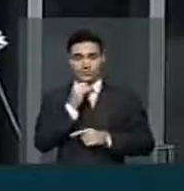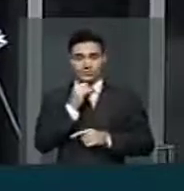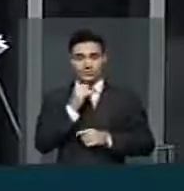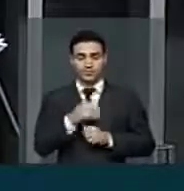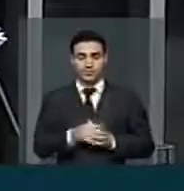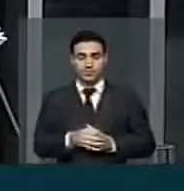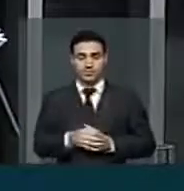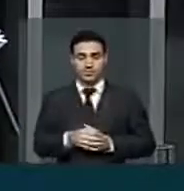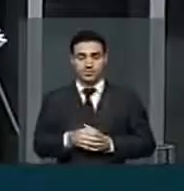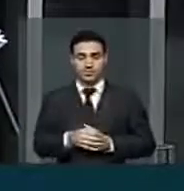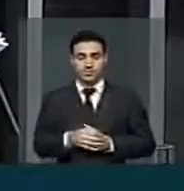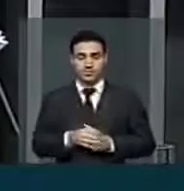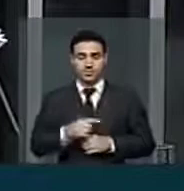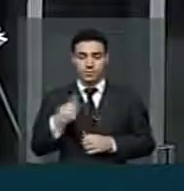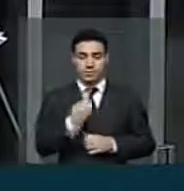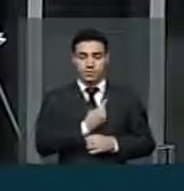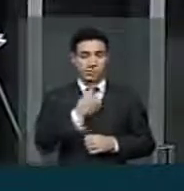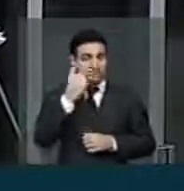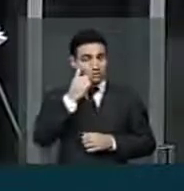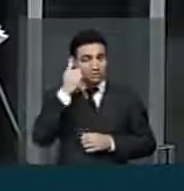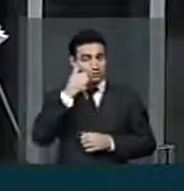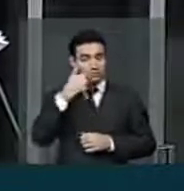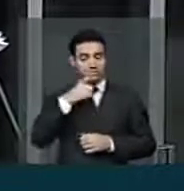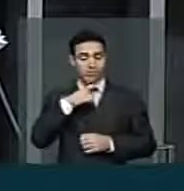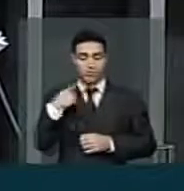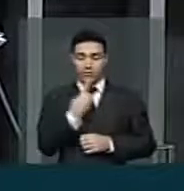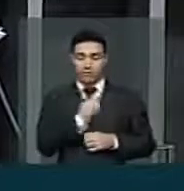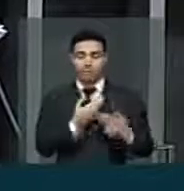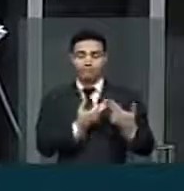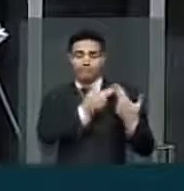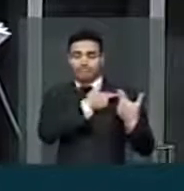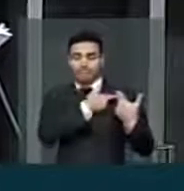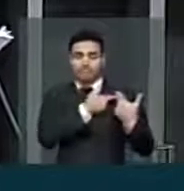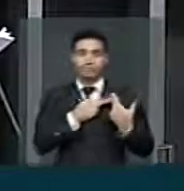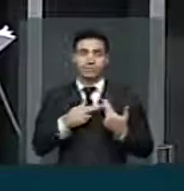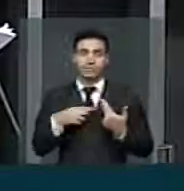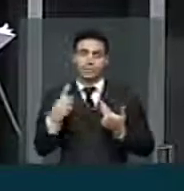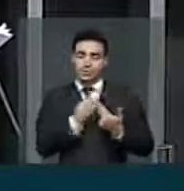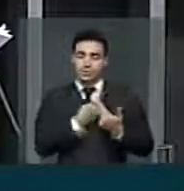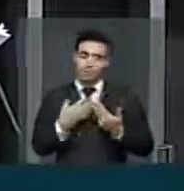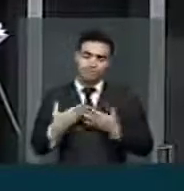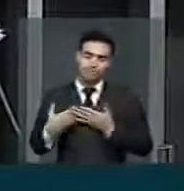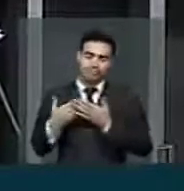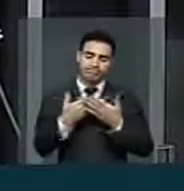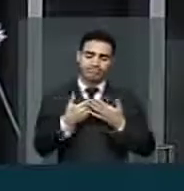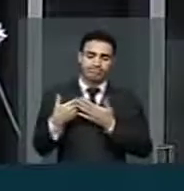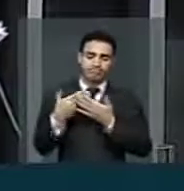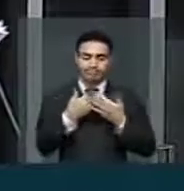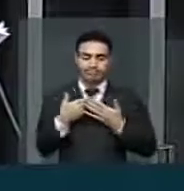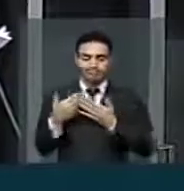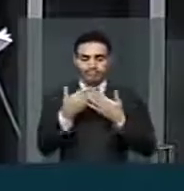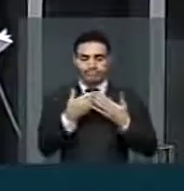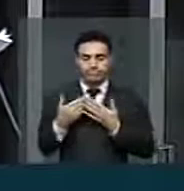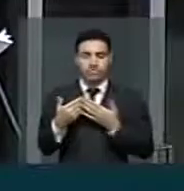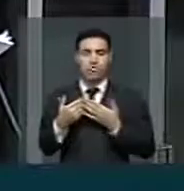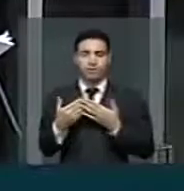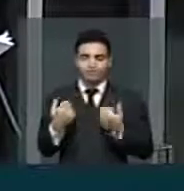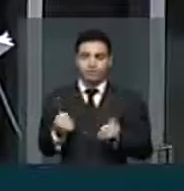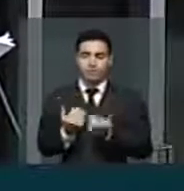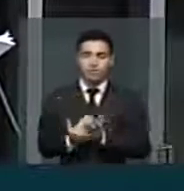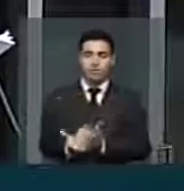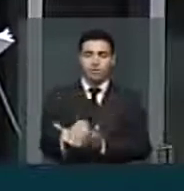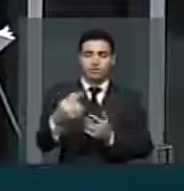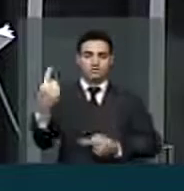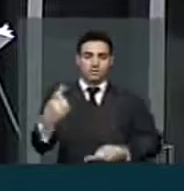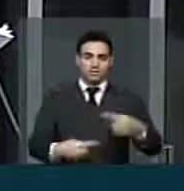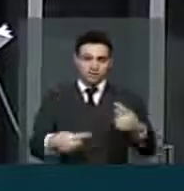outra, nós parlamentares temos a obrigação de nos debruçar e propiciar o debate.